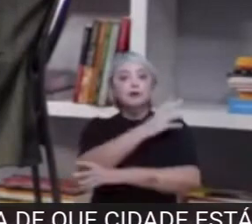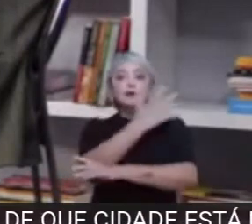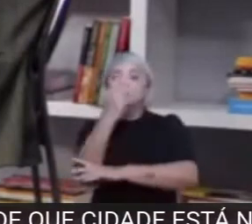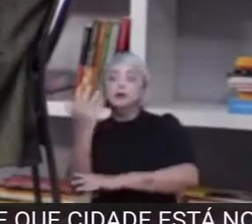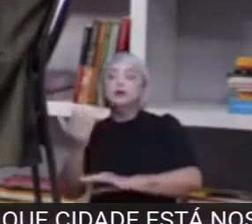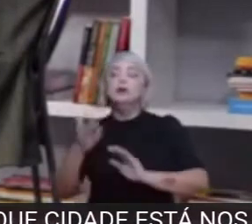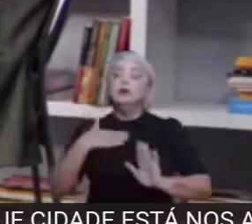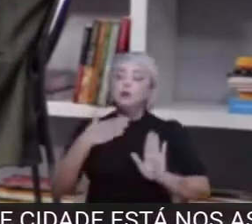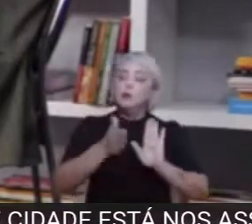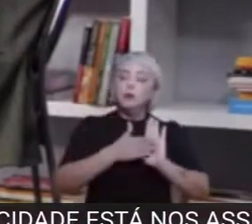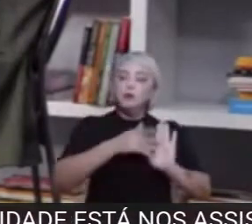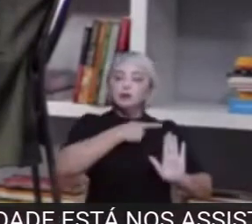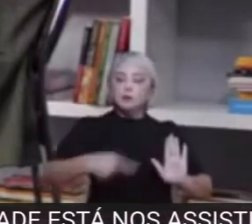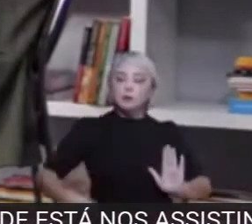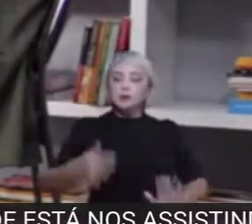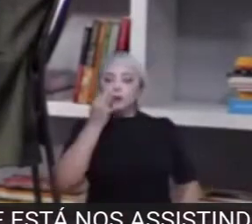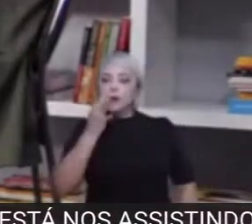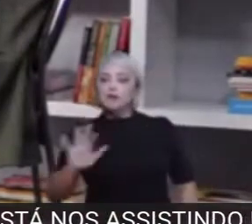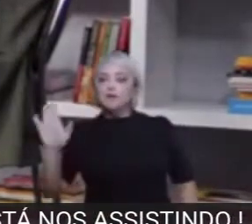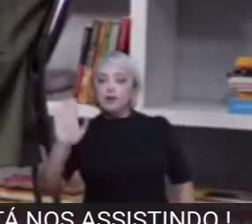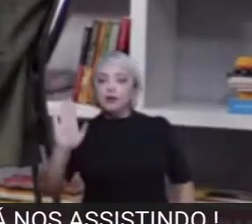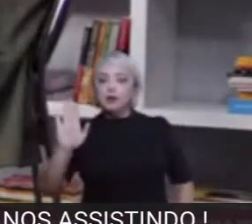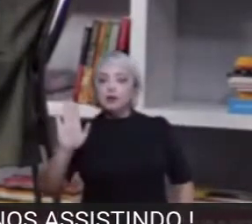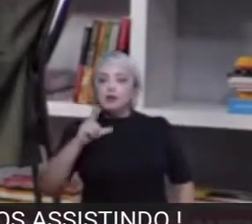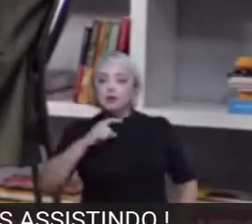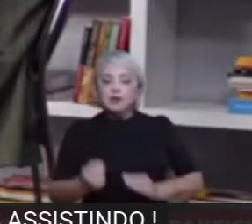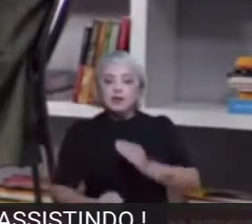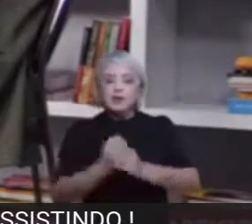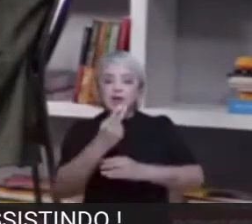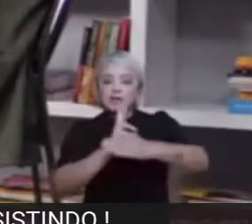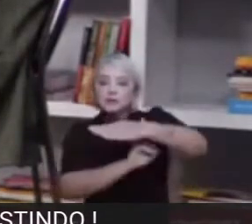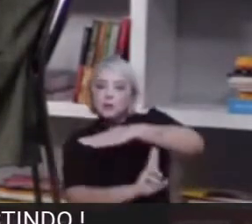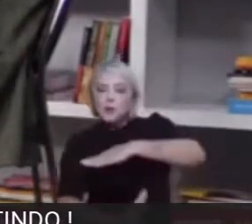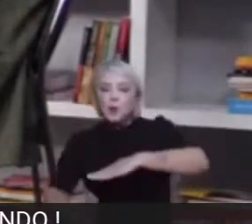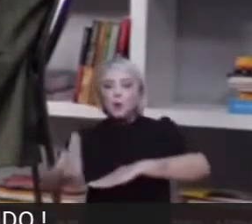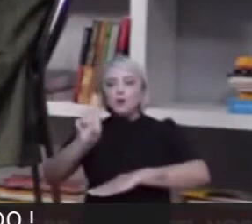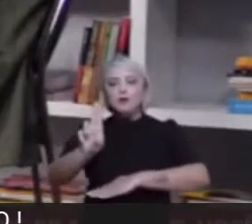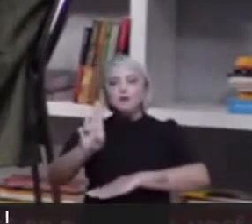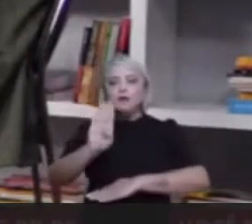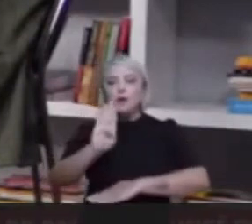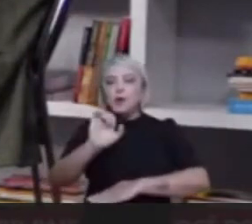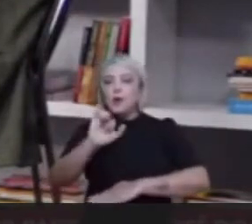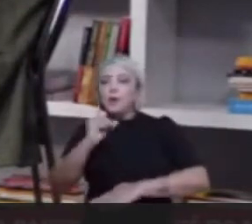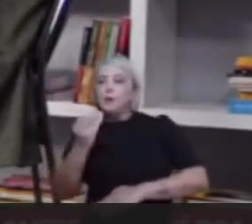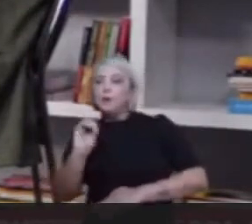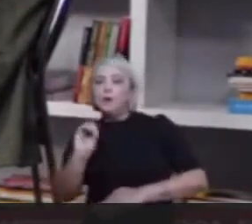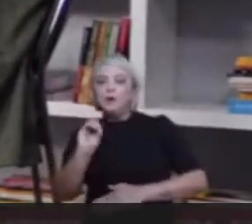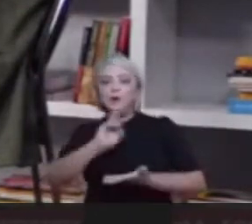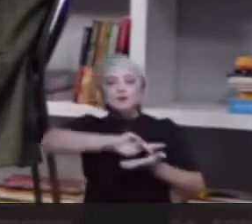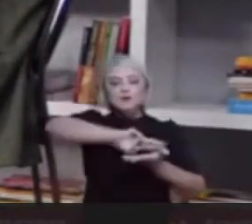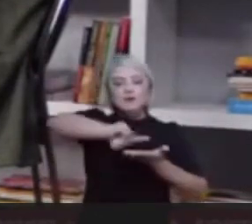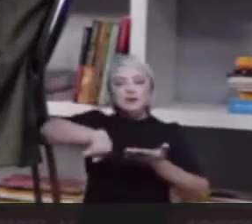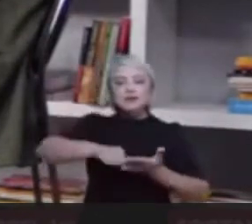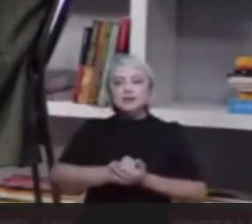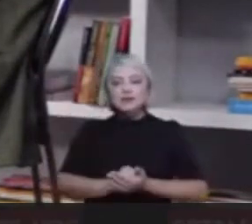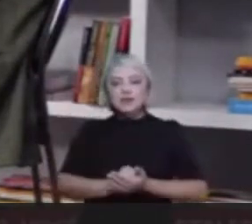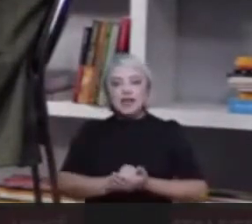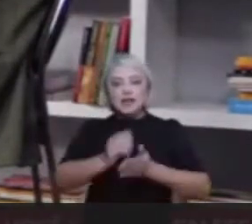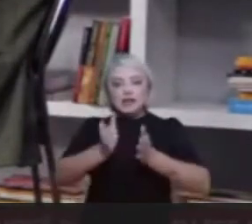gente criasse uma universidade da biodiversidade binacional. Metade na